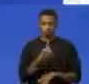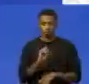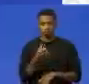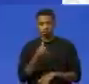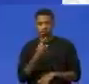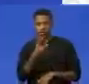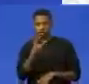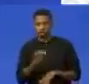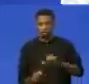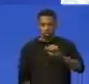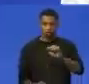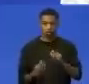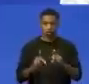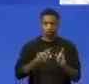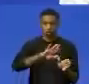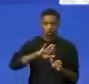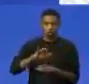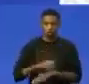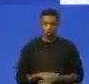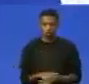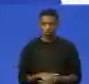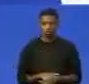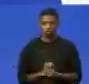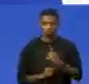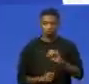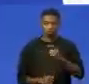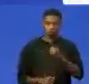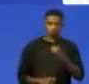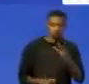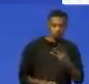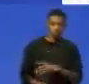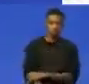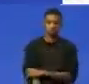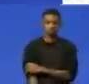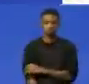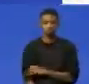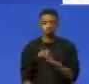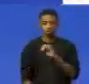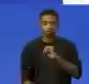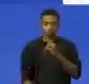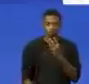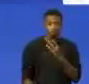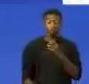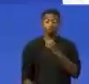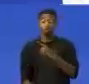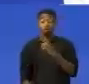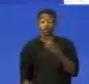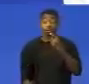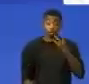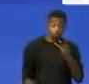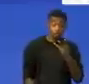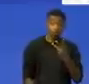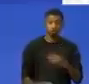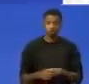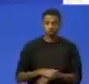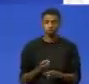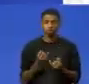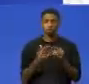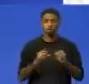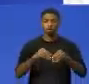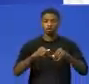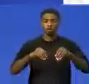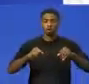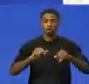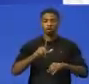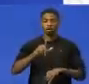106, alternativa A. Questão 113, que fala da farinha de linhaça, que parte dos nutrientes da